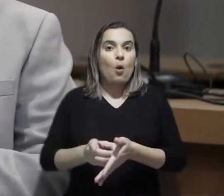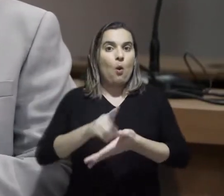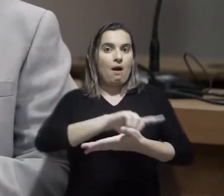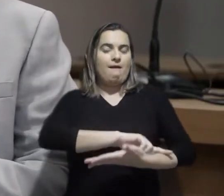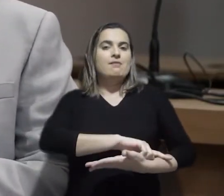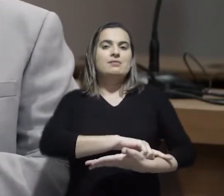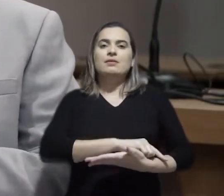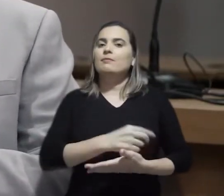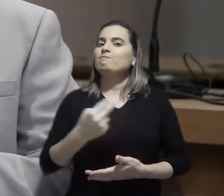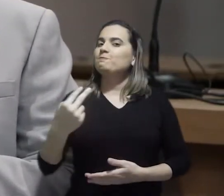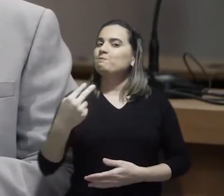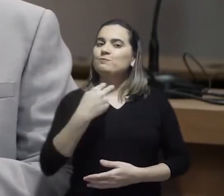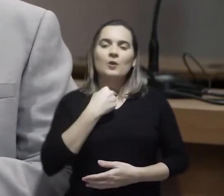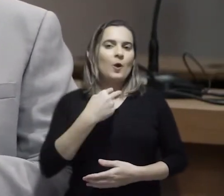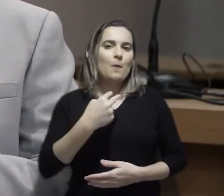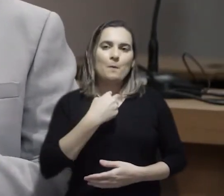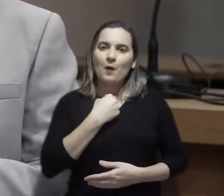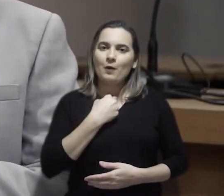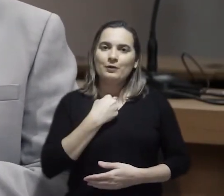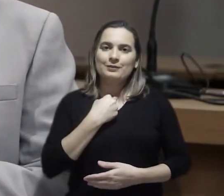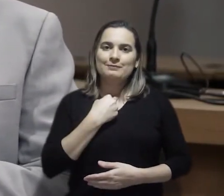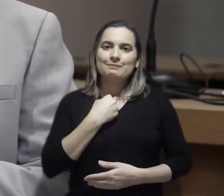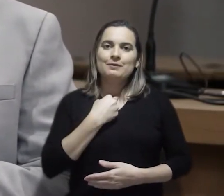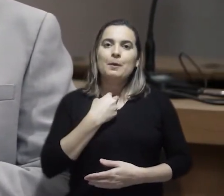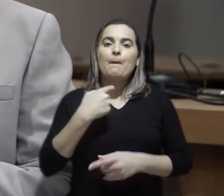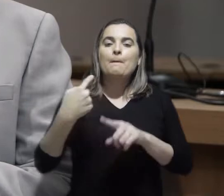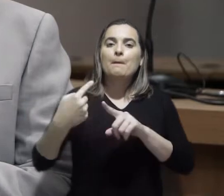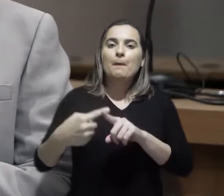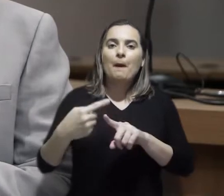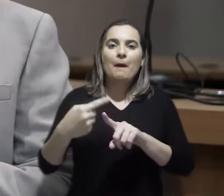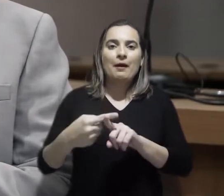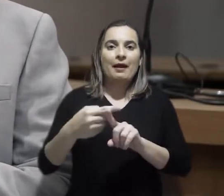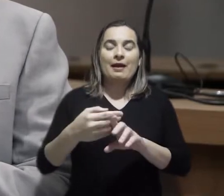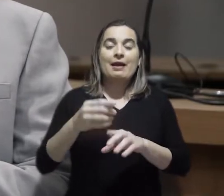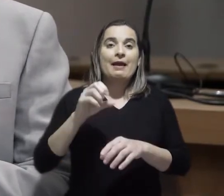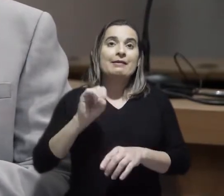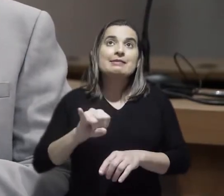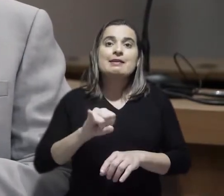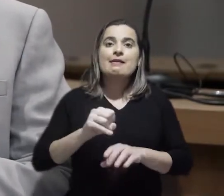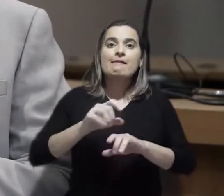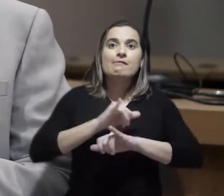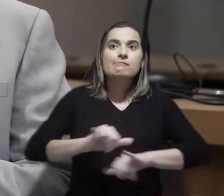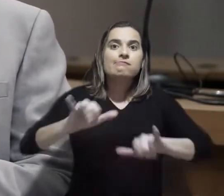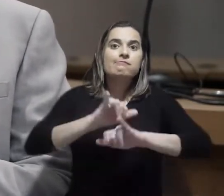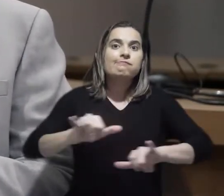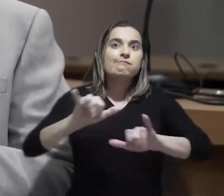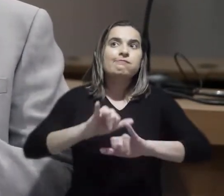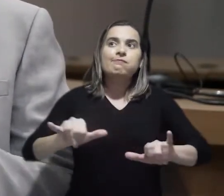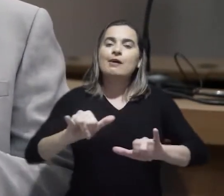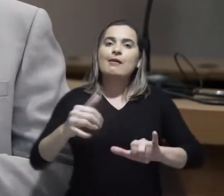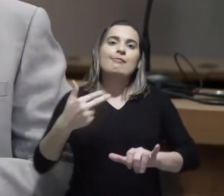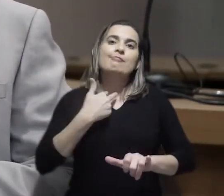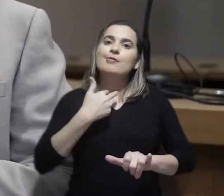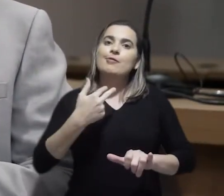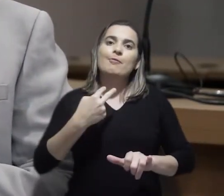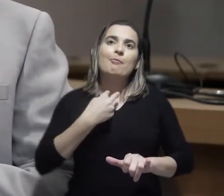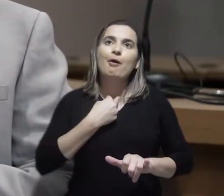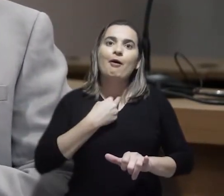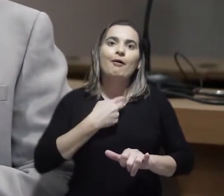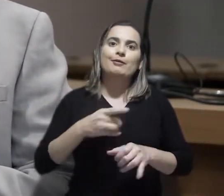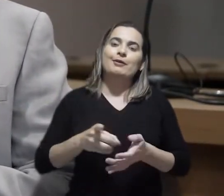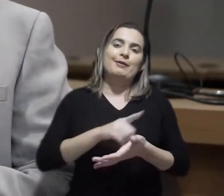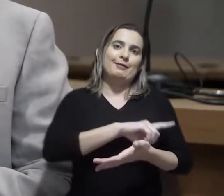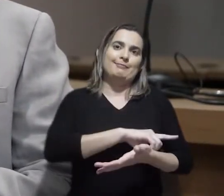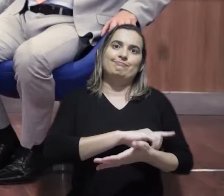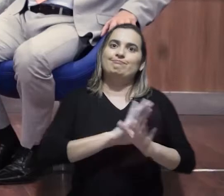propaganda eleitoral precoce ou propaganda eleitoral que não pode, extemporânea, que não poderia